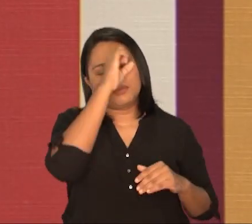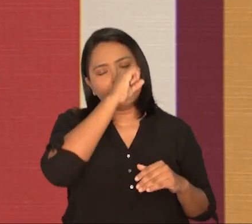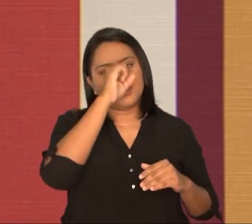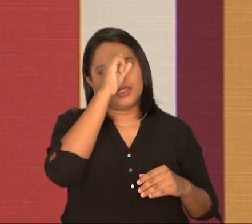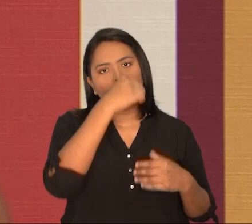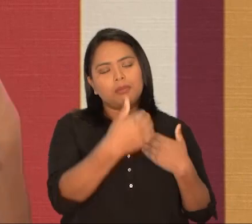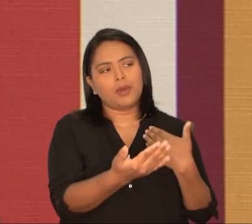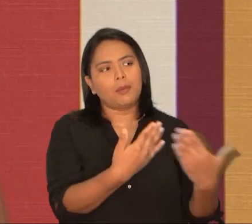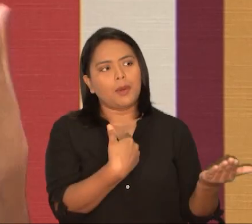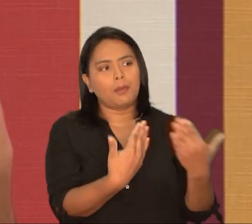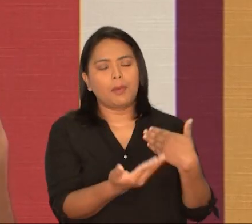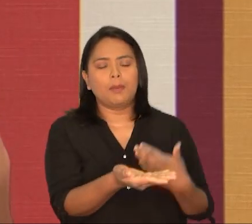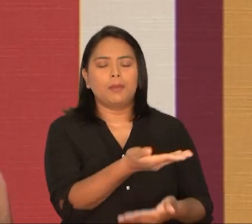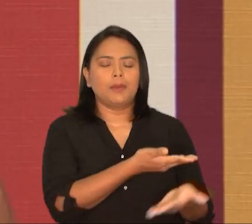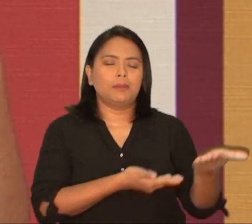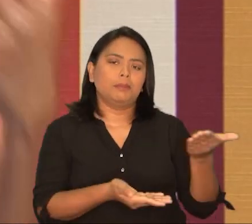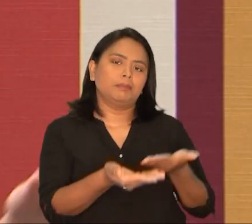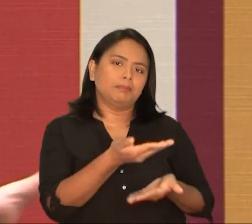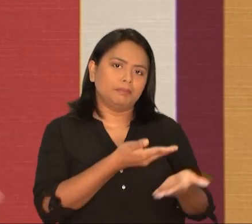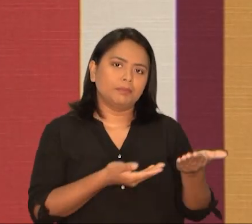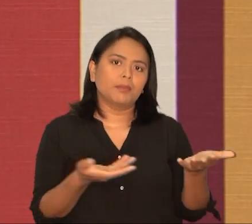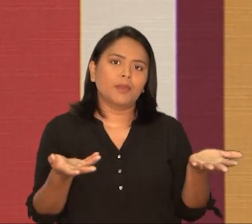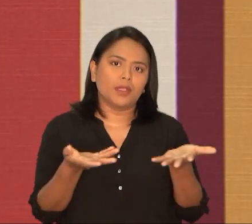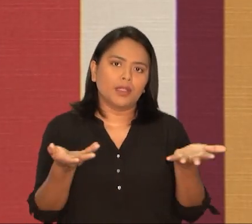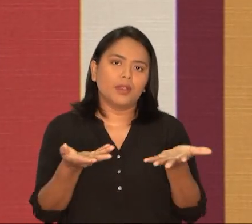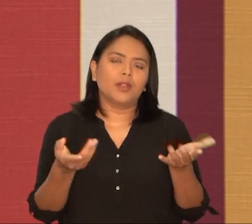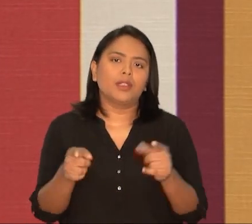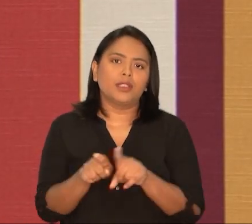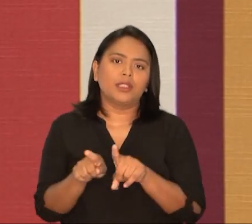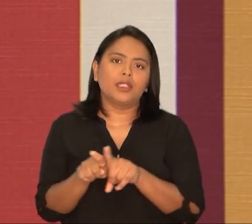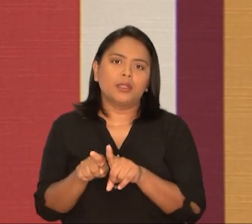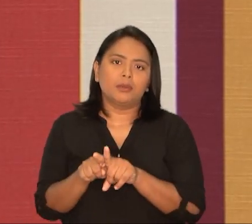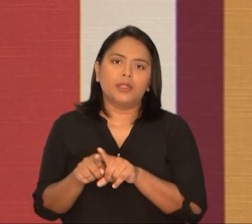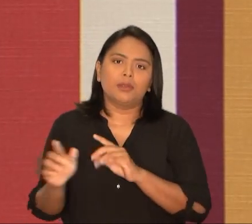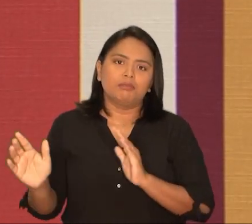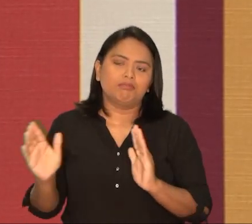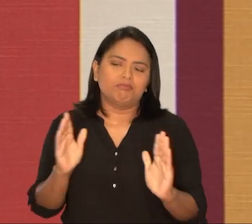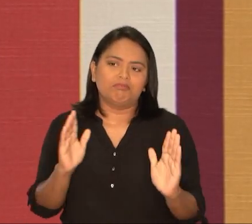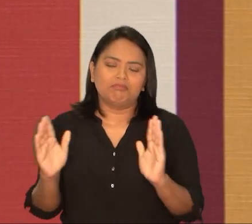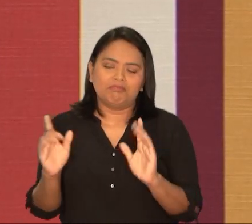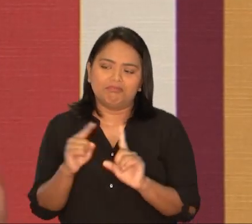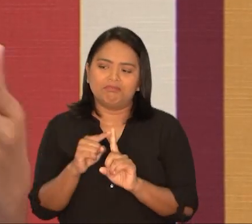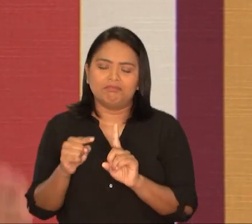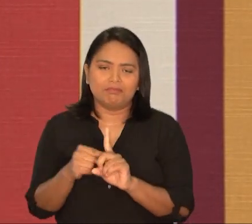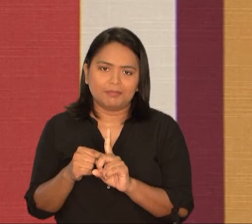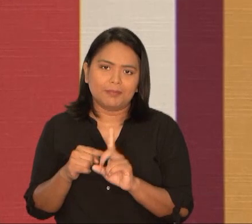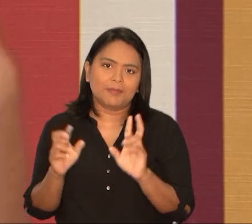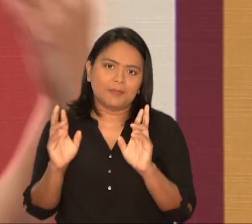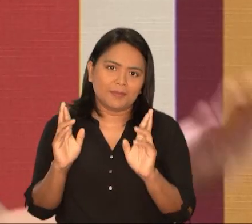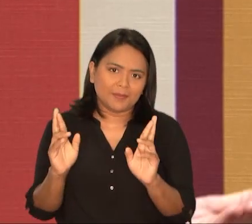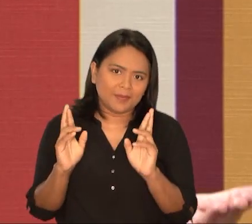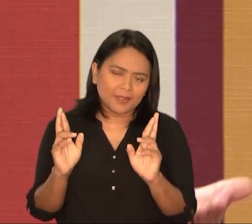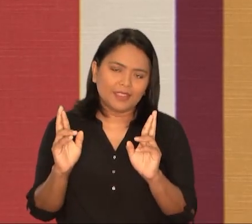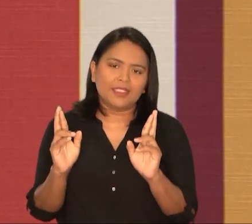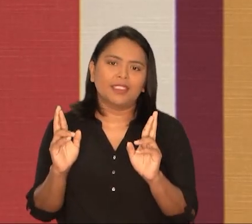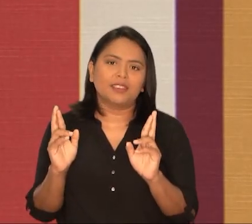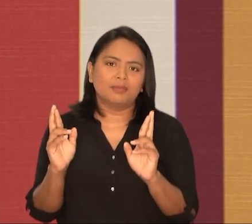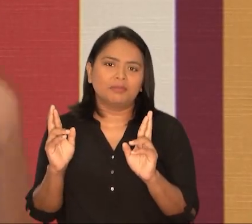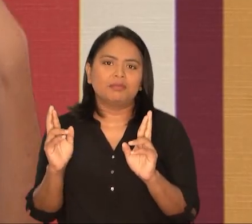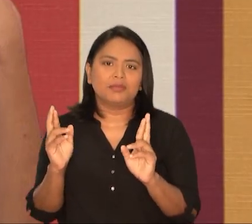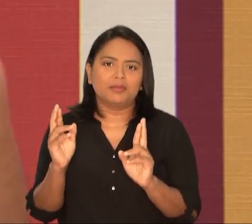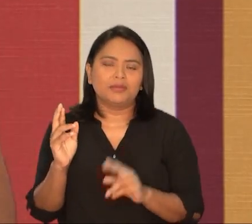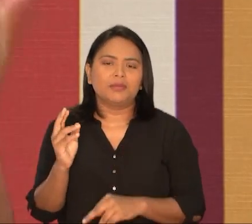ensinam muito, existe uma troca muito rica e agora vivendo essa fase, sem dúvida, eu espero poder usufruir aí e